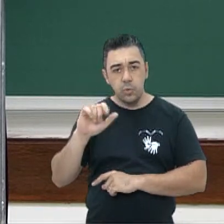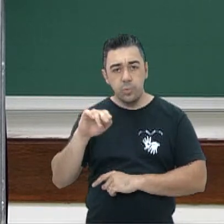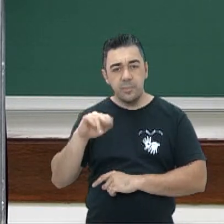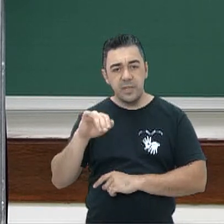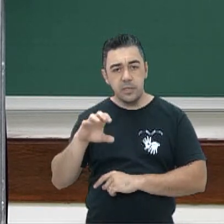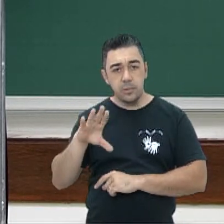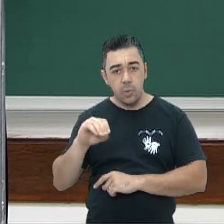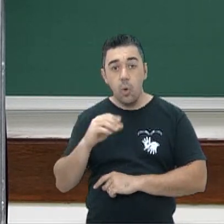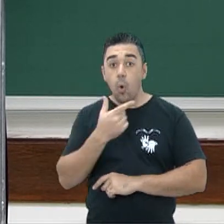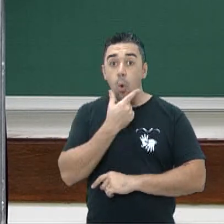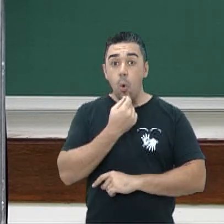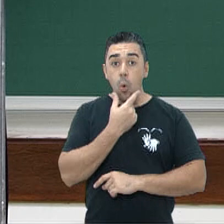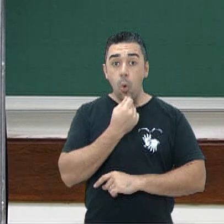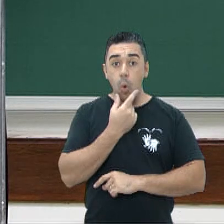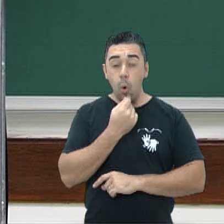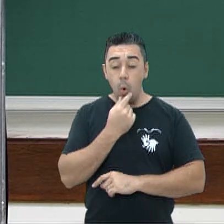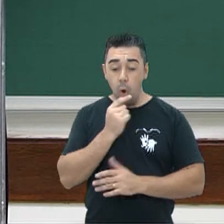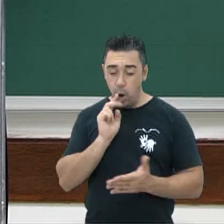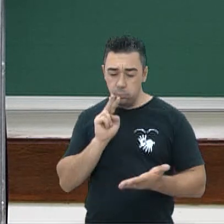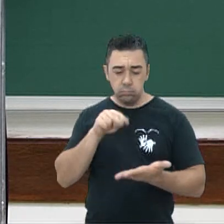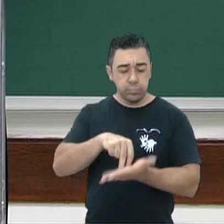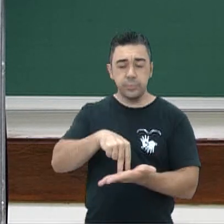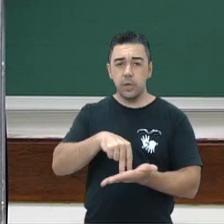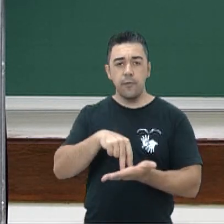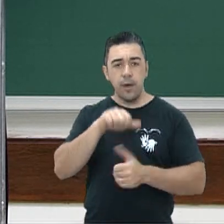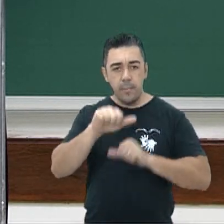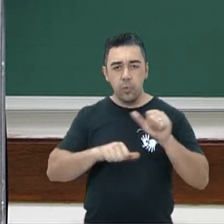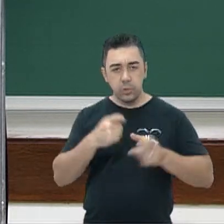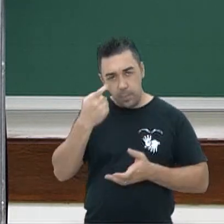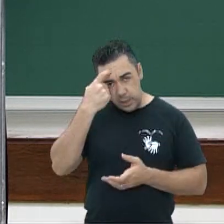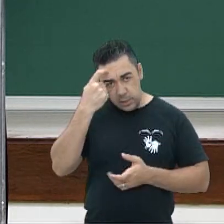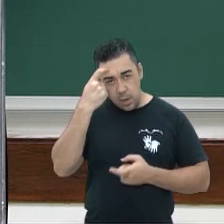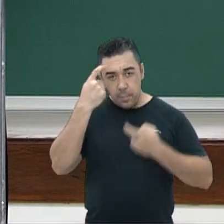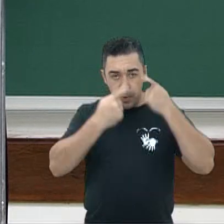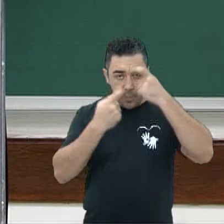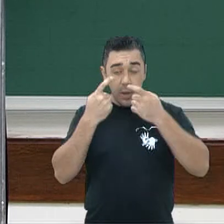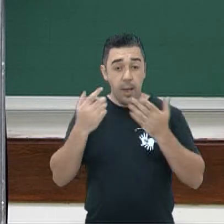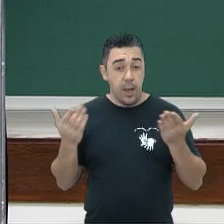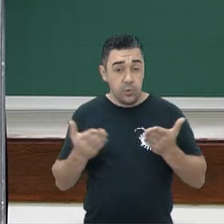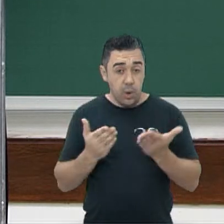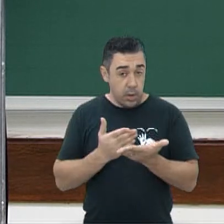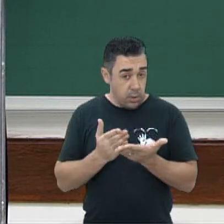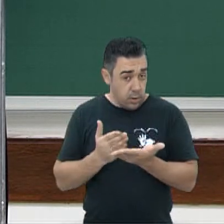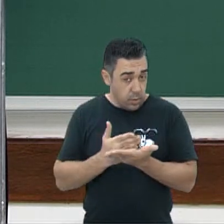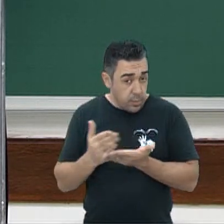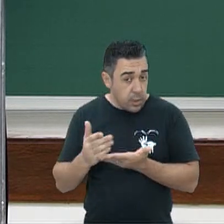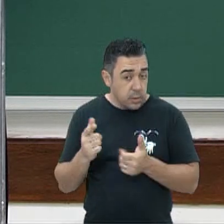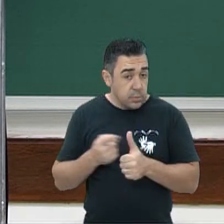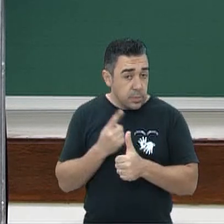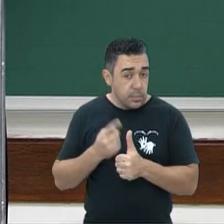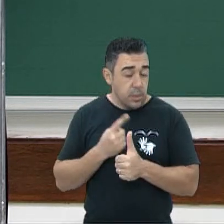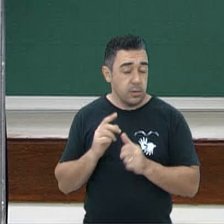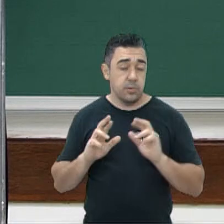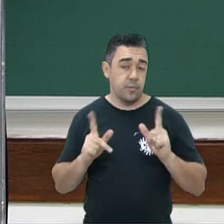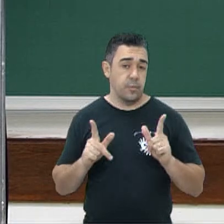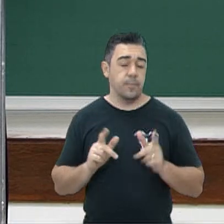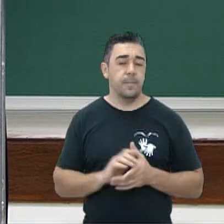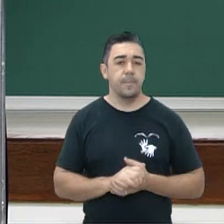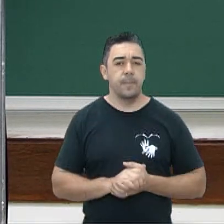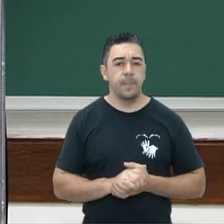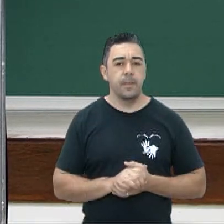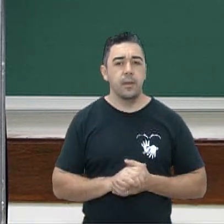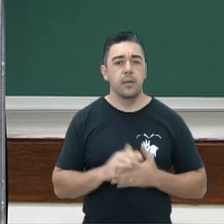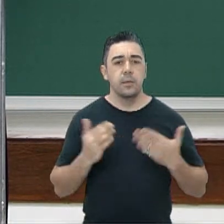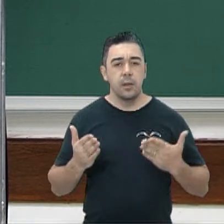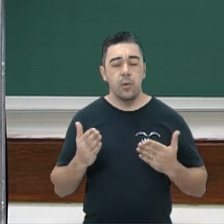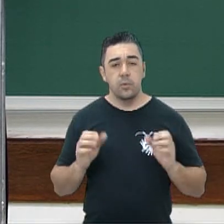vai mudar a sua forma de pensar e a sua preocupação. Mas nesse primeiro momento, não. Tá? Então aqui, ó, entre